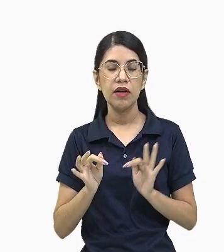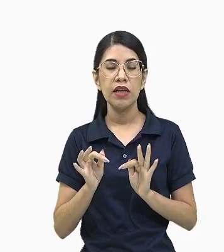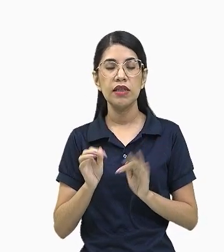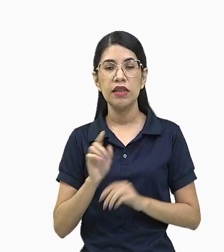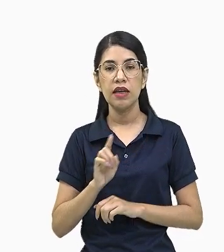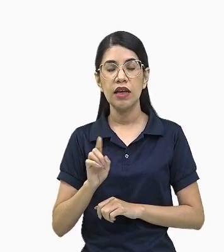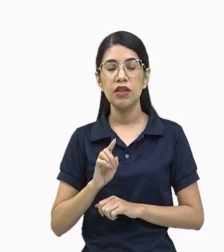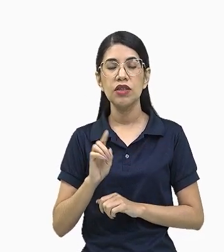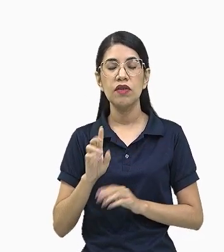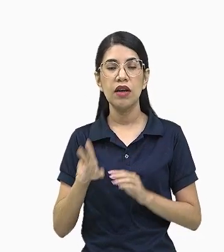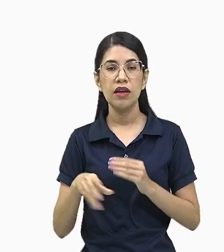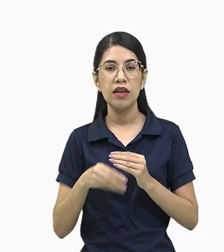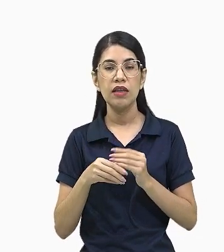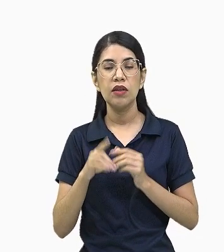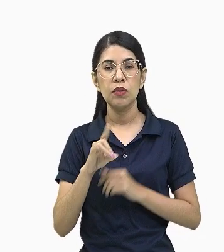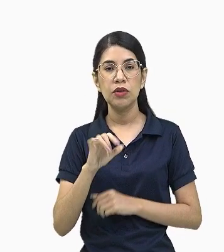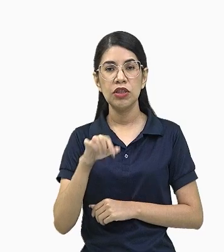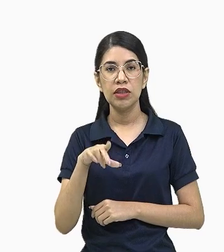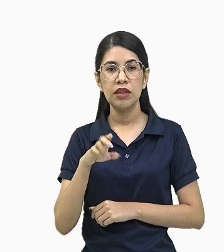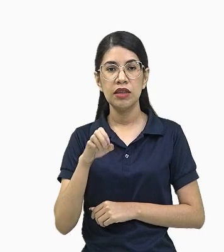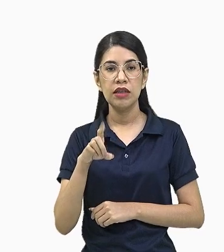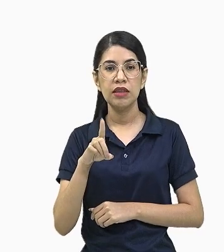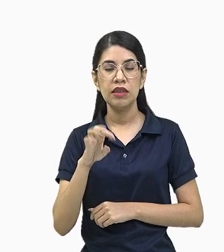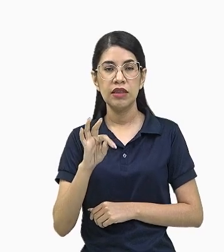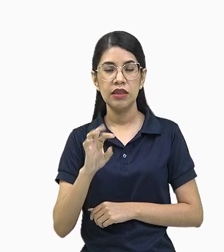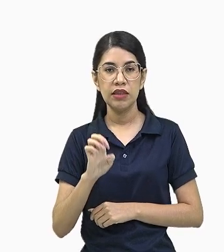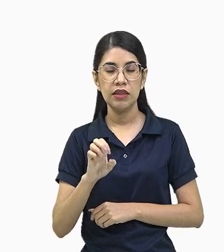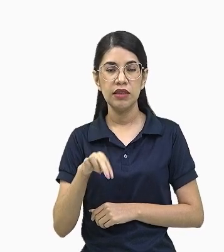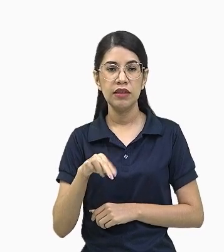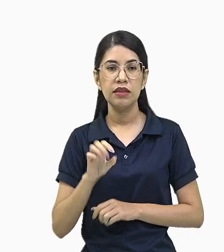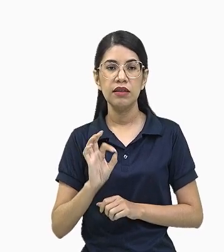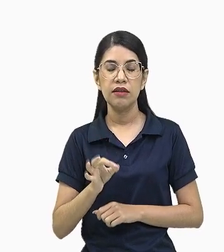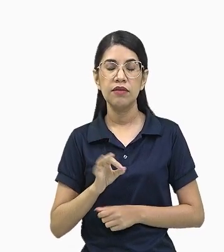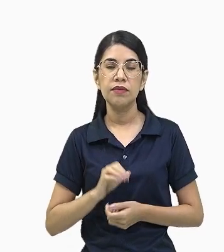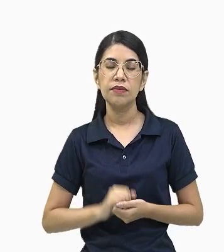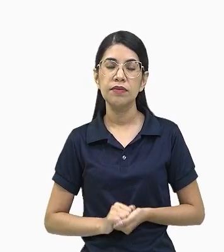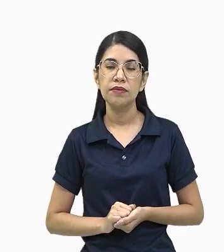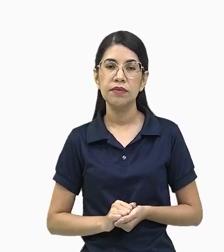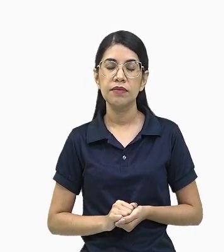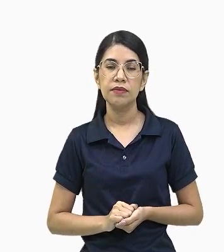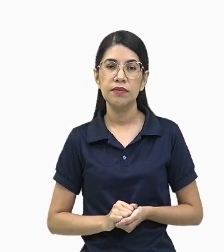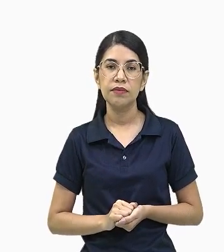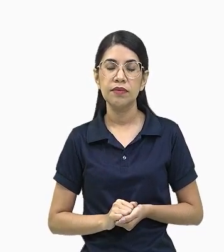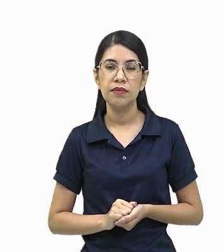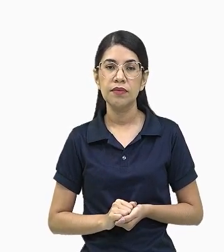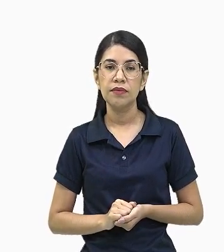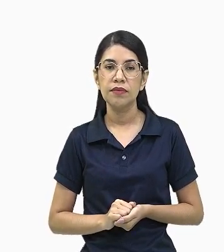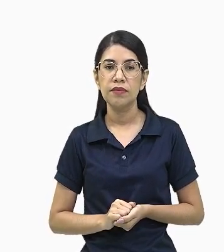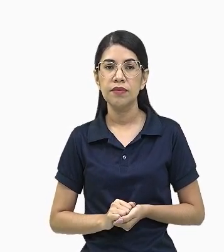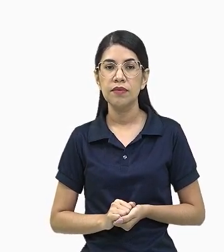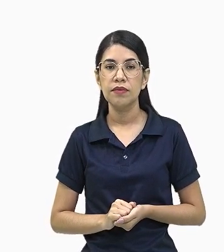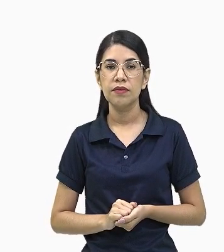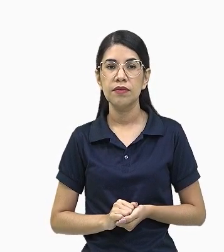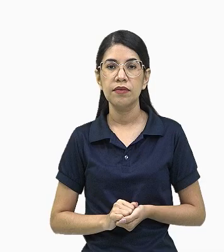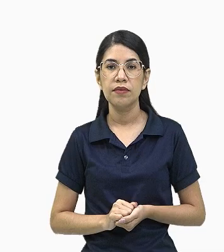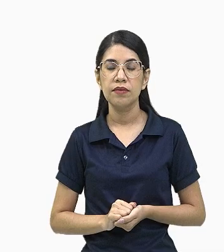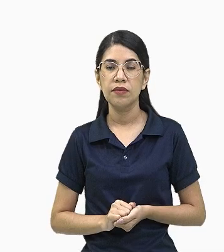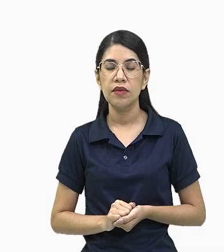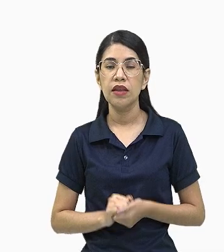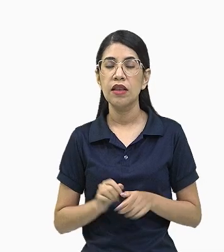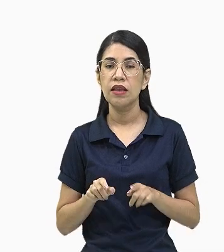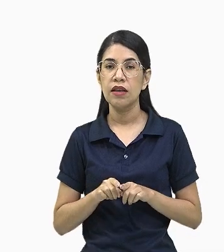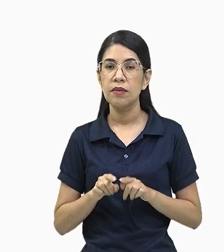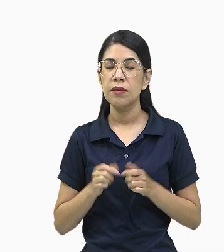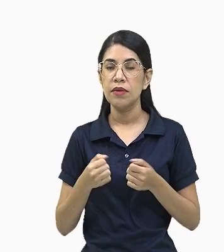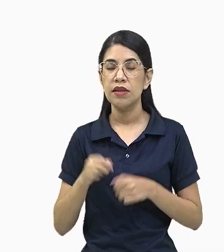partícula didn't. Isso mesmo, eu sei que você disse didn't aí junto comigo. Então, você lembra também